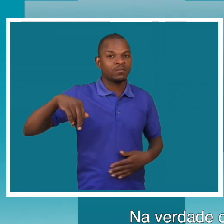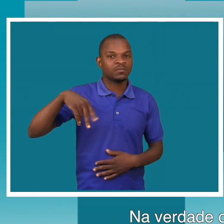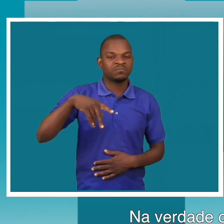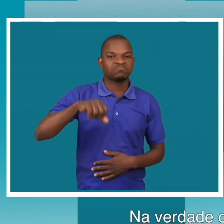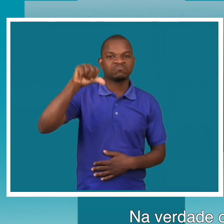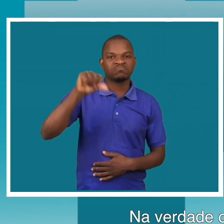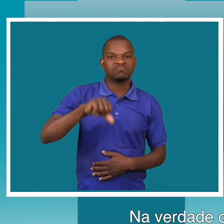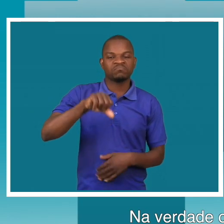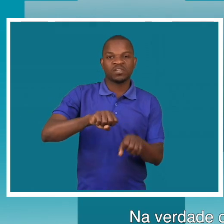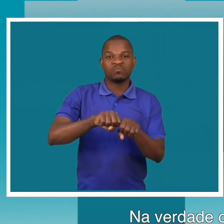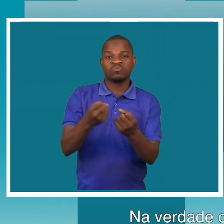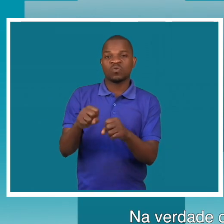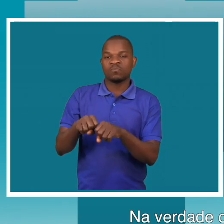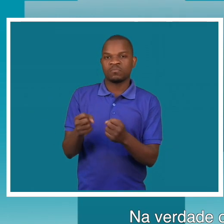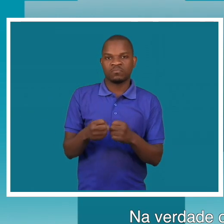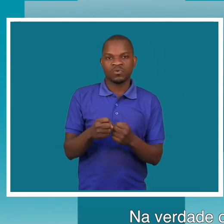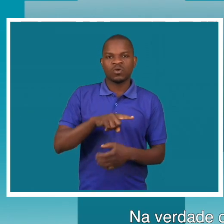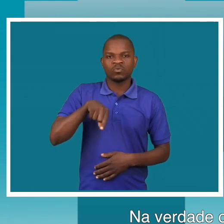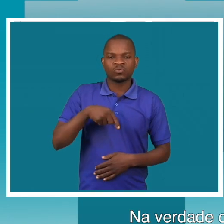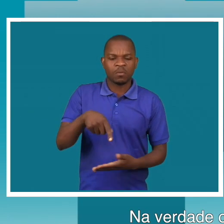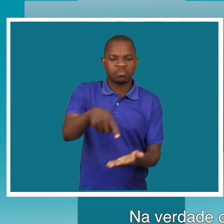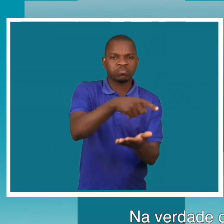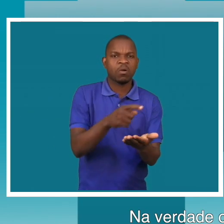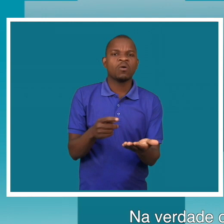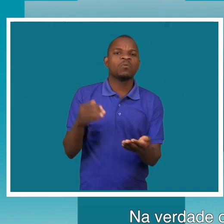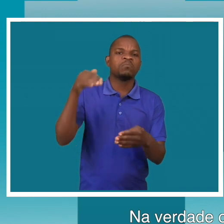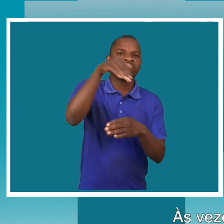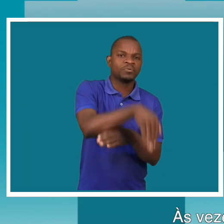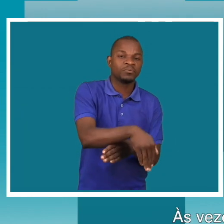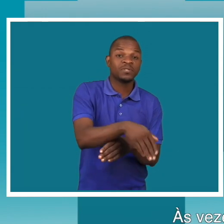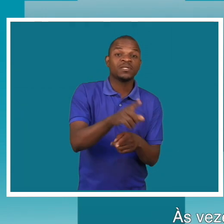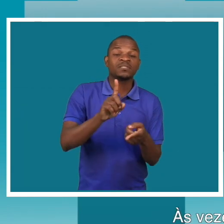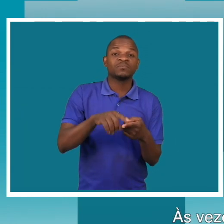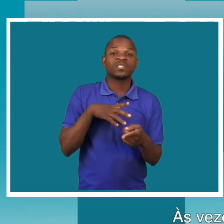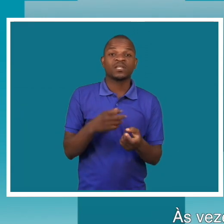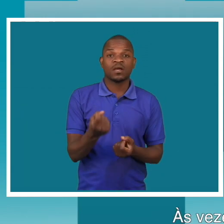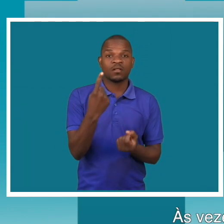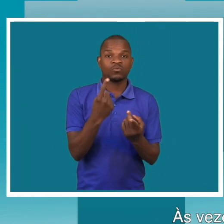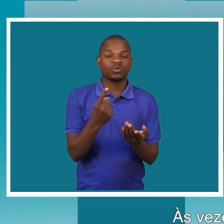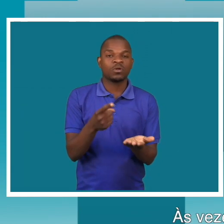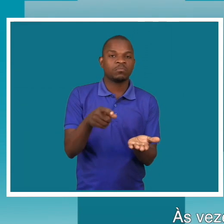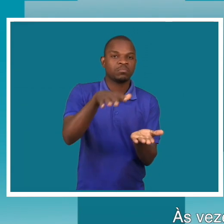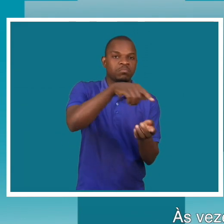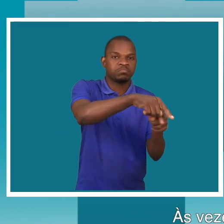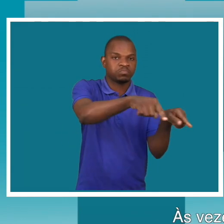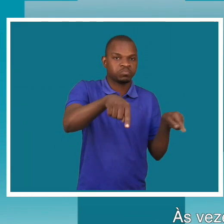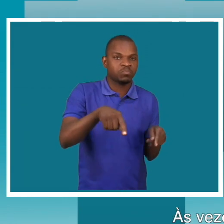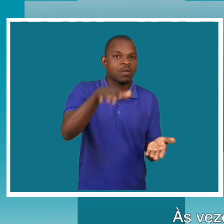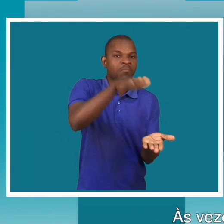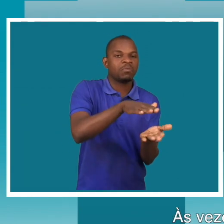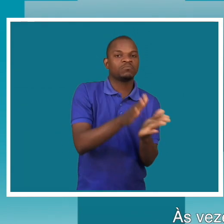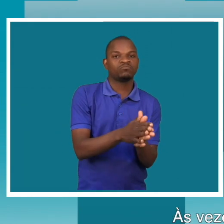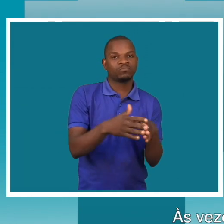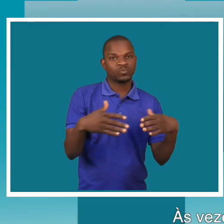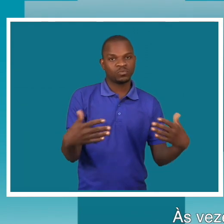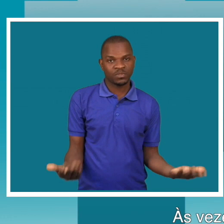estão muito destruídos. Entramos nas covas, às vezes há valas já abertas ali e